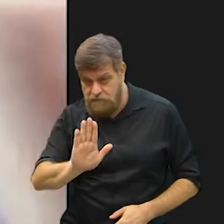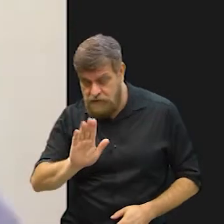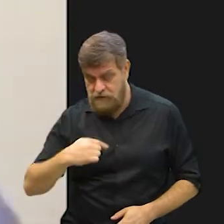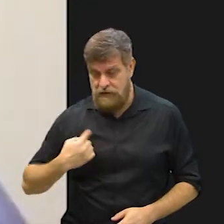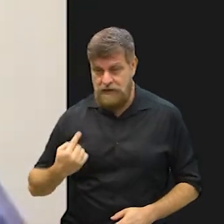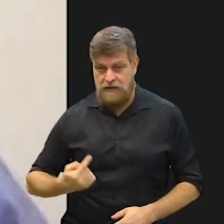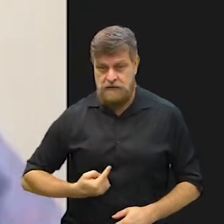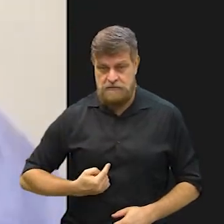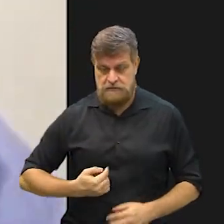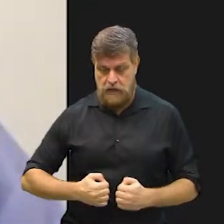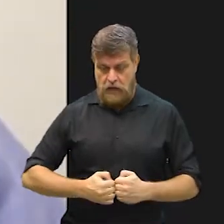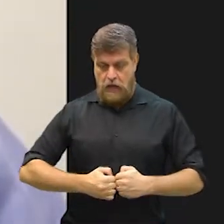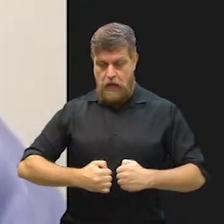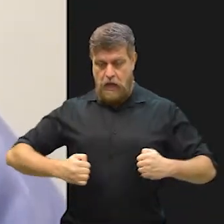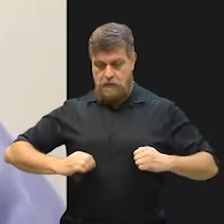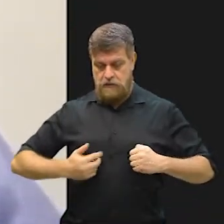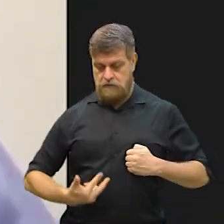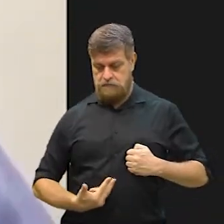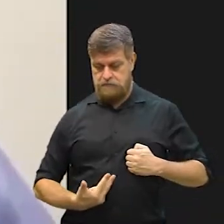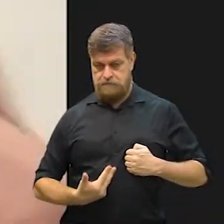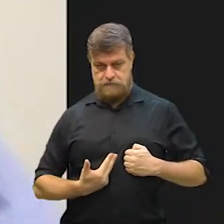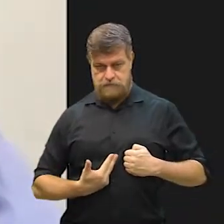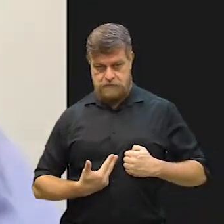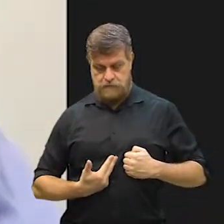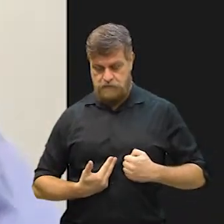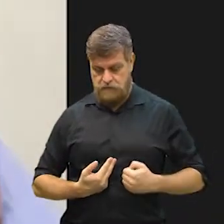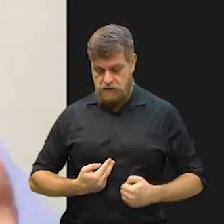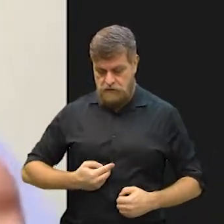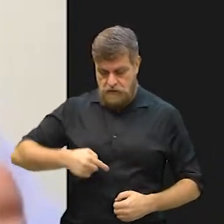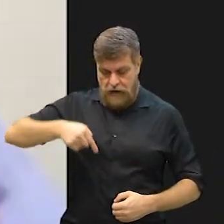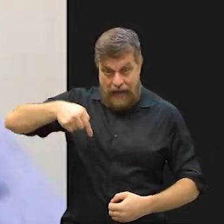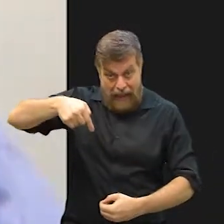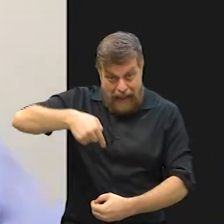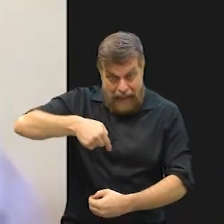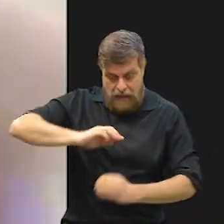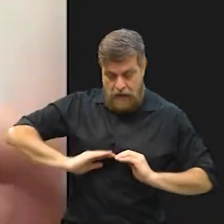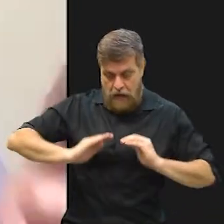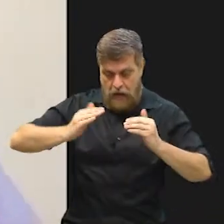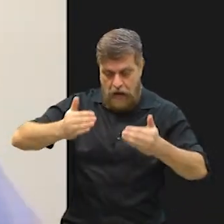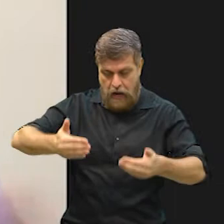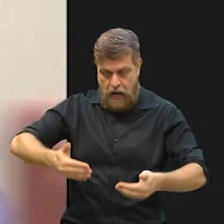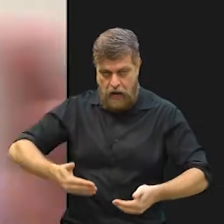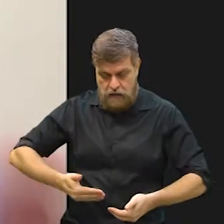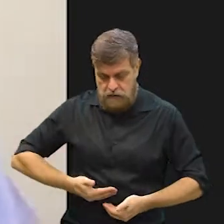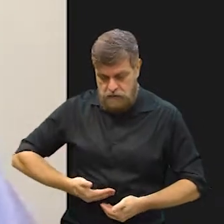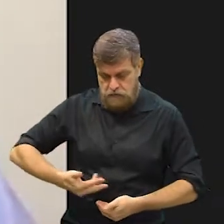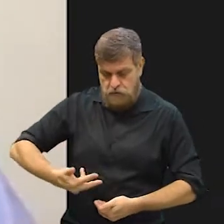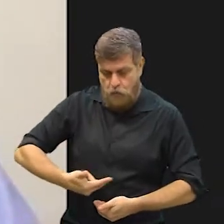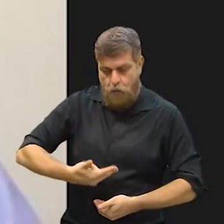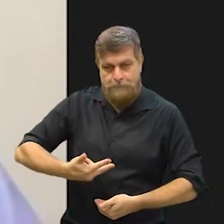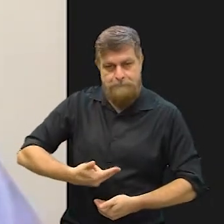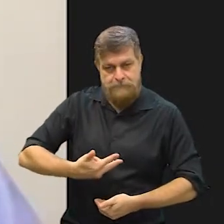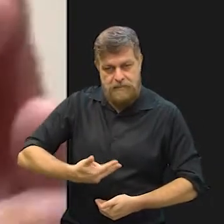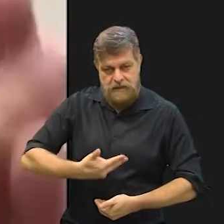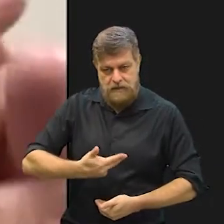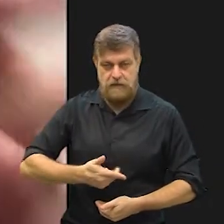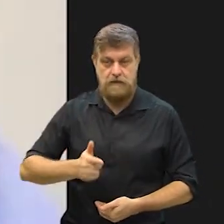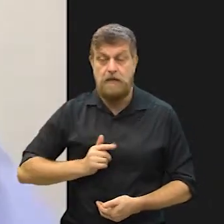a gente expor o útero, fazer um buraquinho no útero para operar o bebê através desse buraquinho.